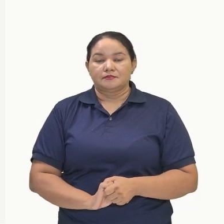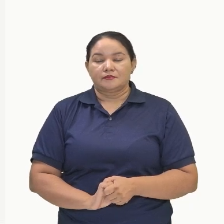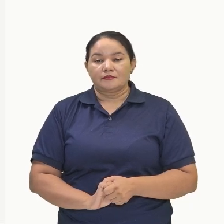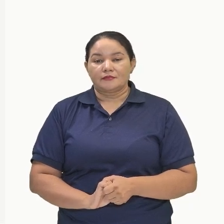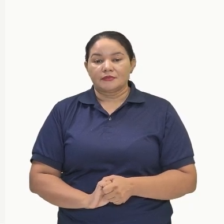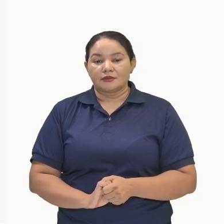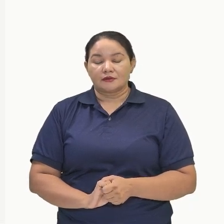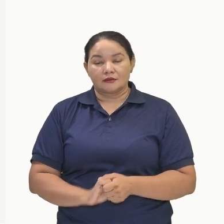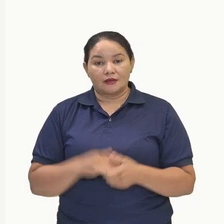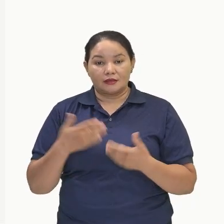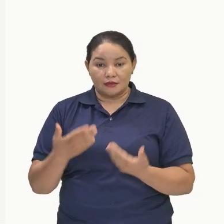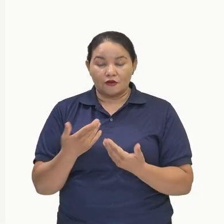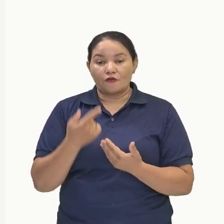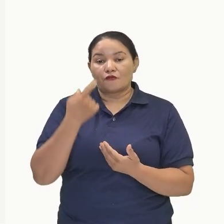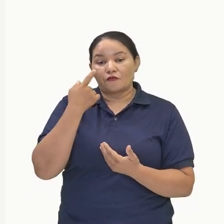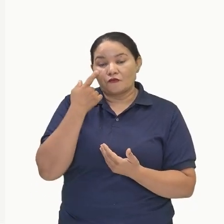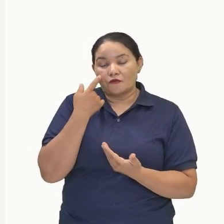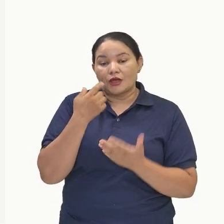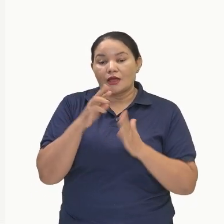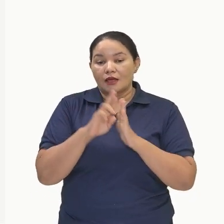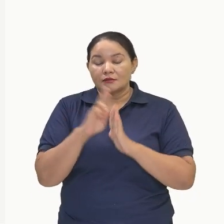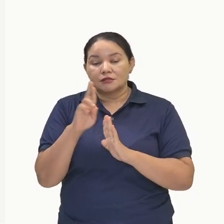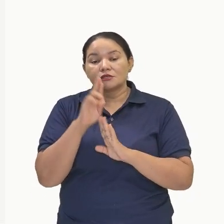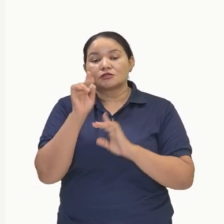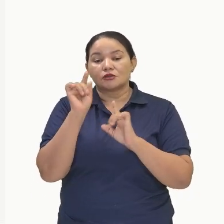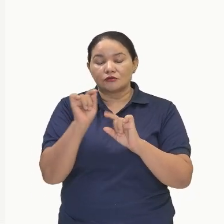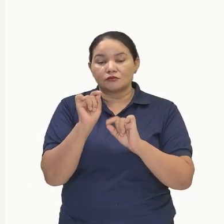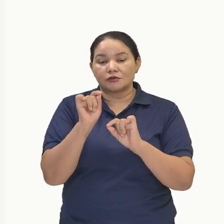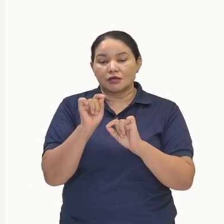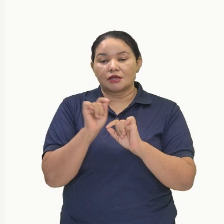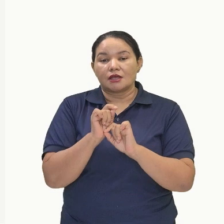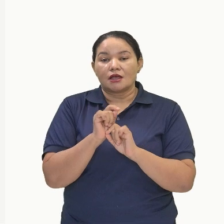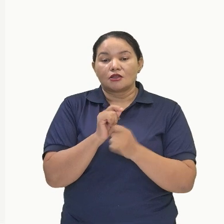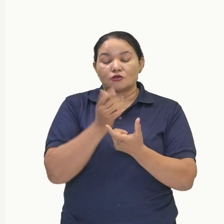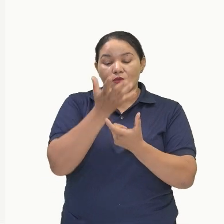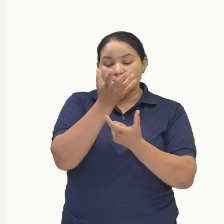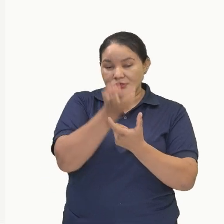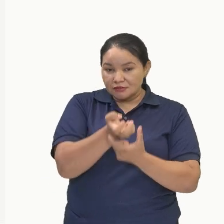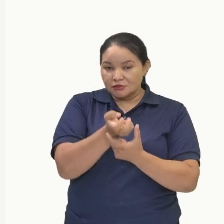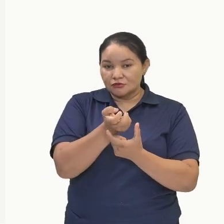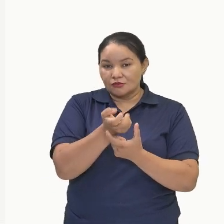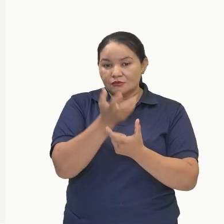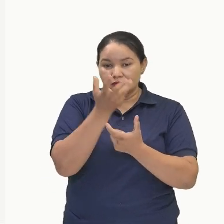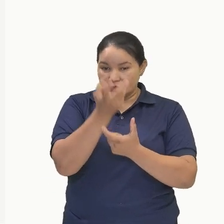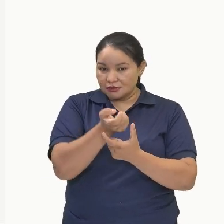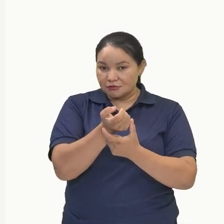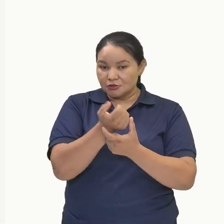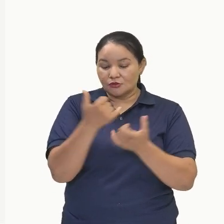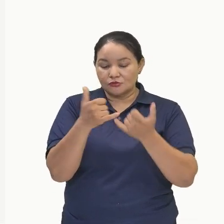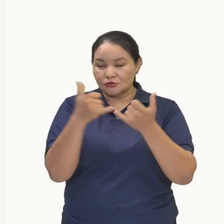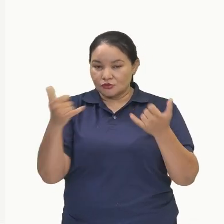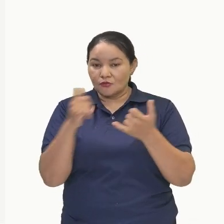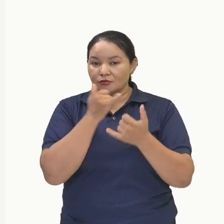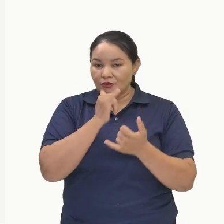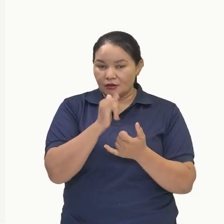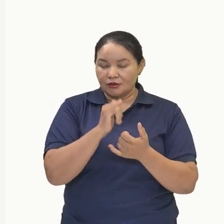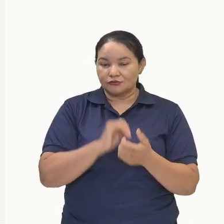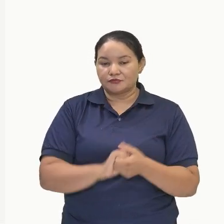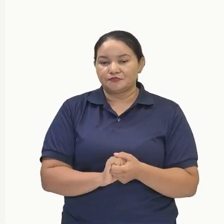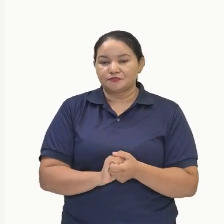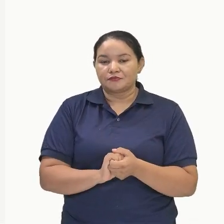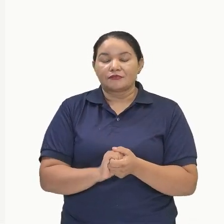a representação de um receptor num circuito elétrico. Tá certo, pessoal? E aí nós temos